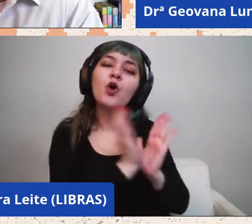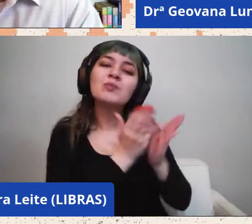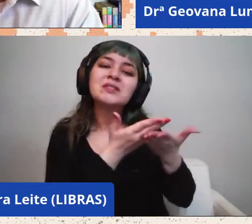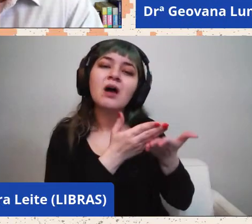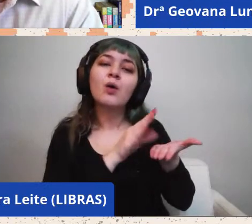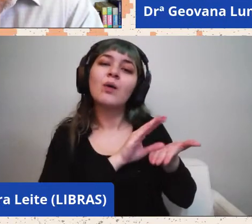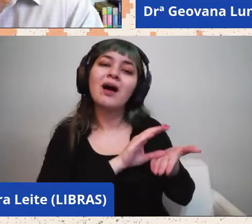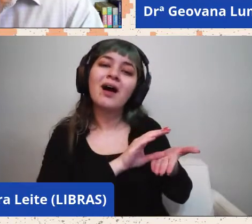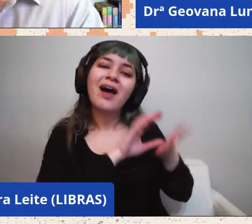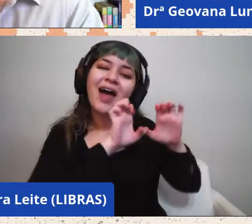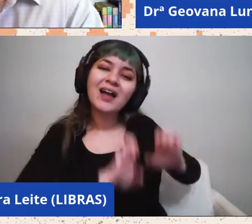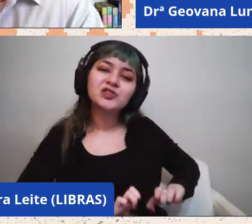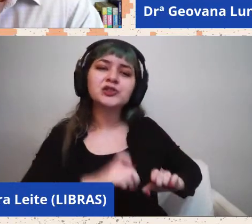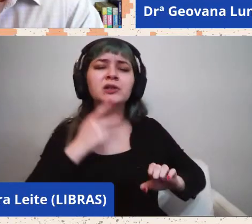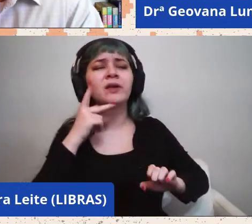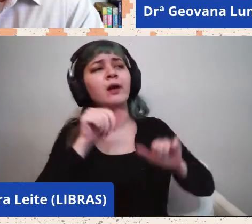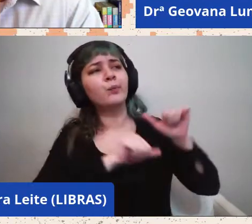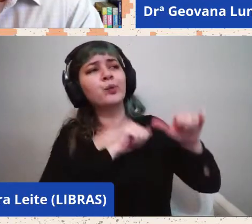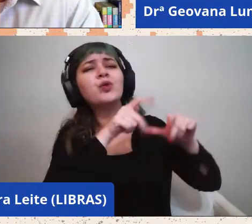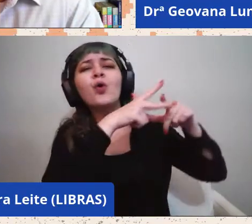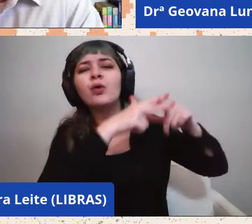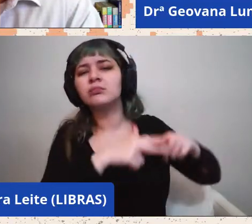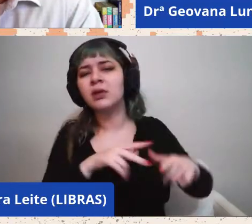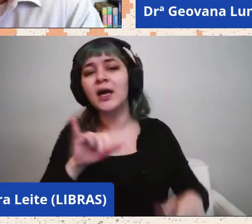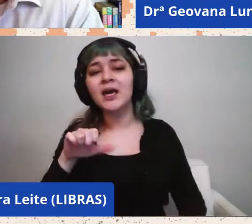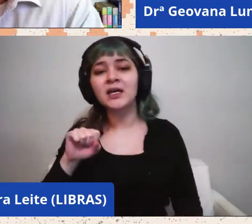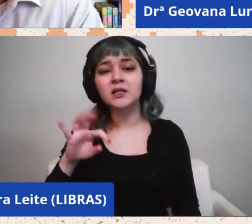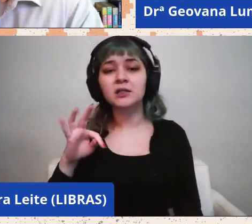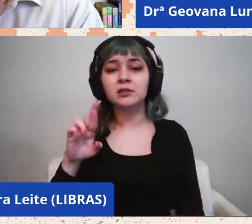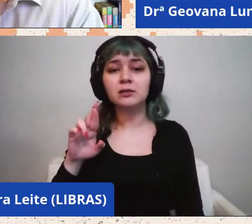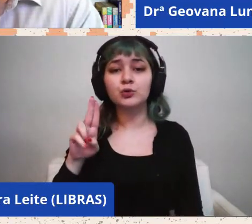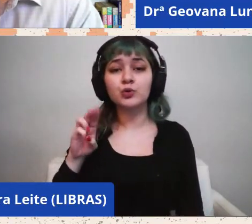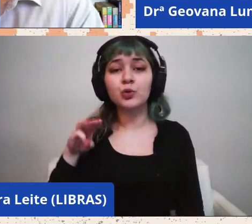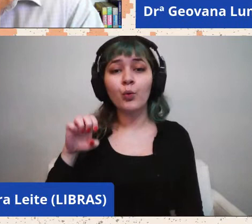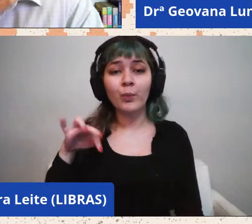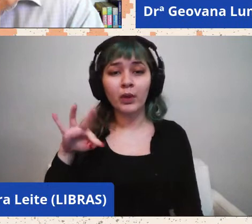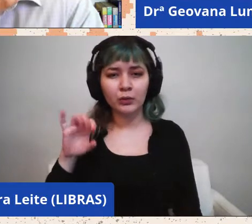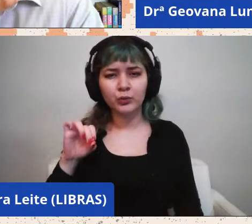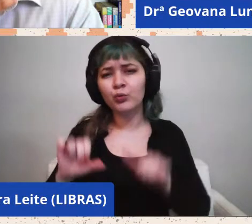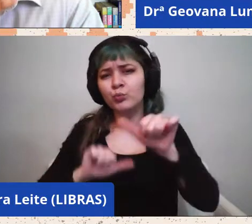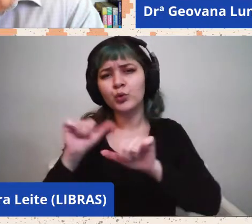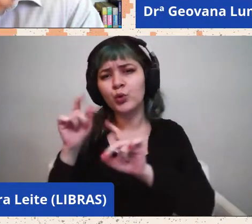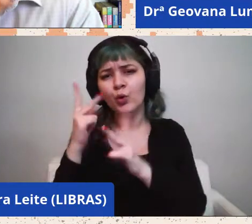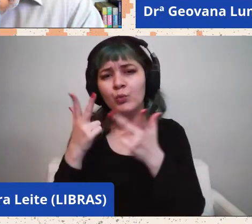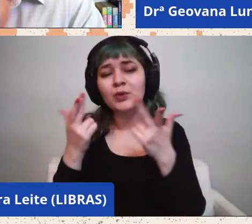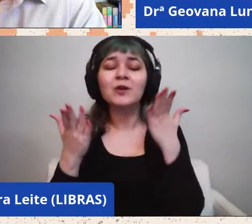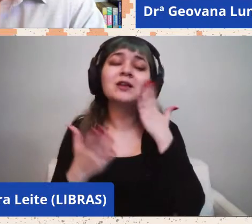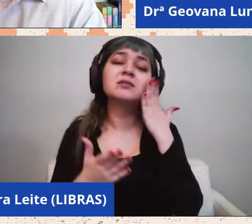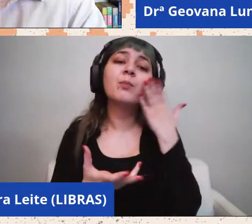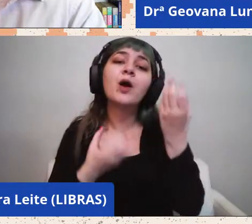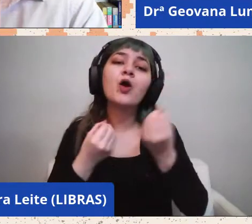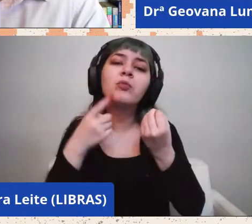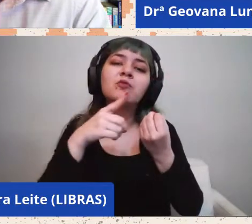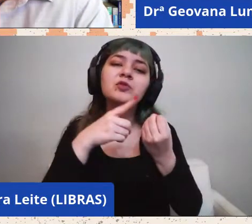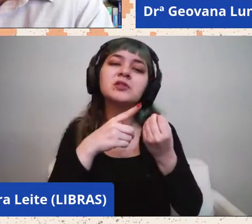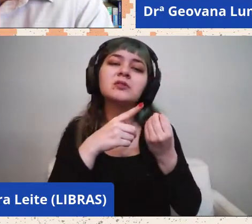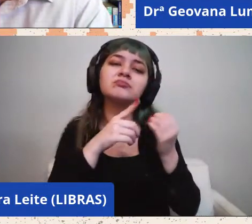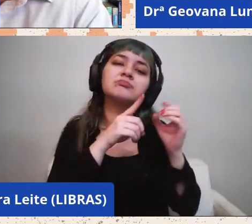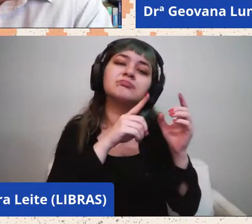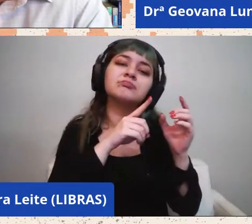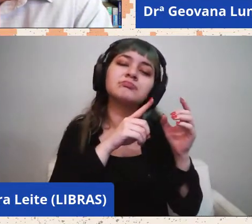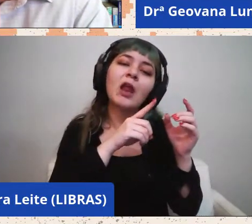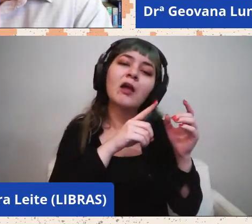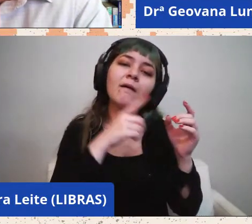para dizer que mudou o instrumento ou algo do gênero. Então, acho que é bem interessante ouvir como é que você tem acompanhado isso